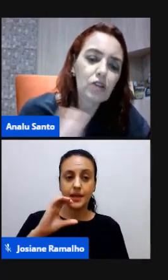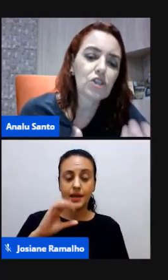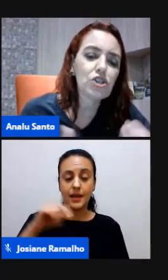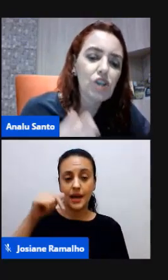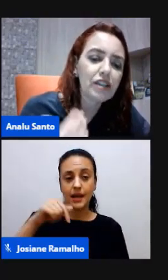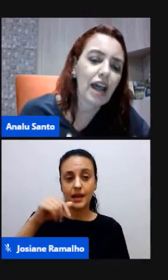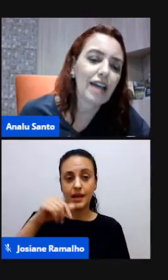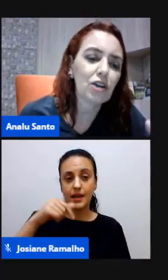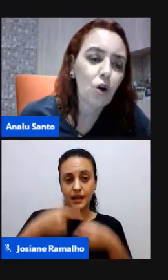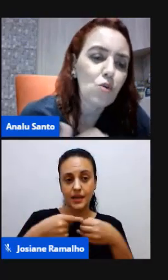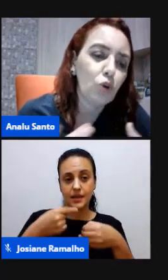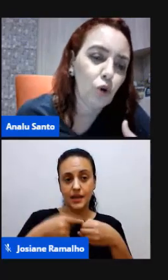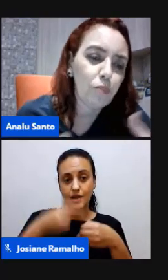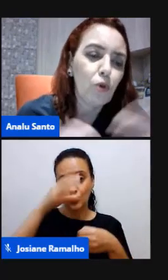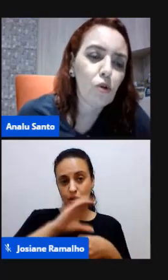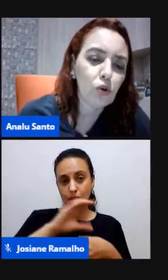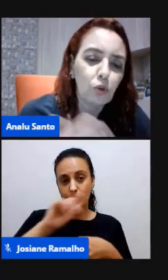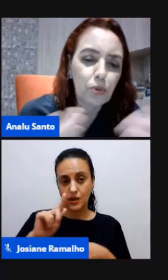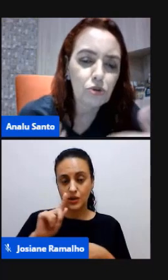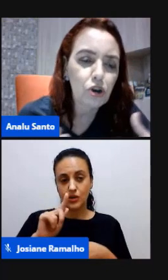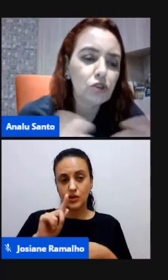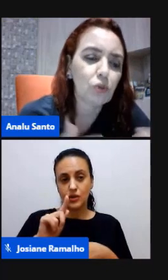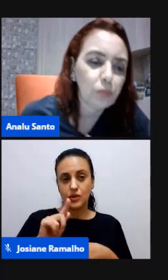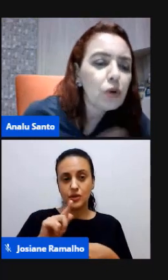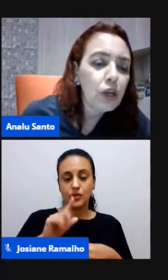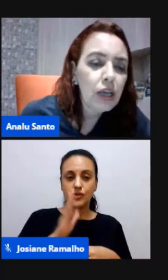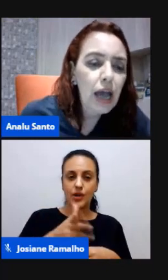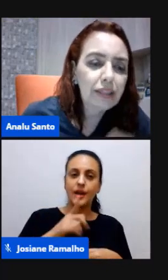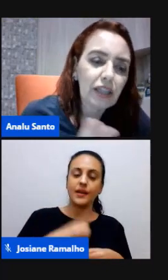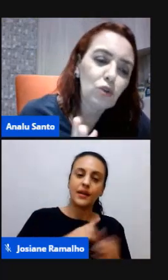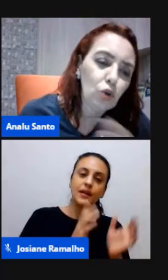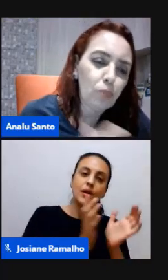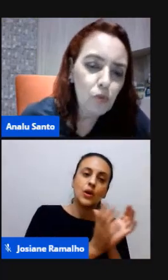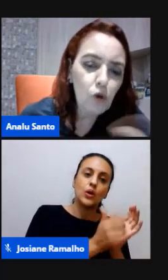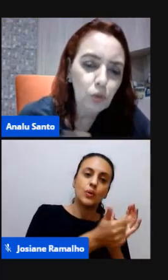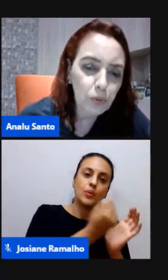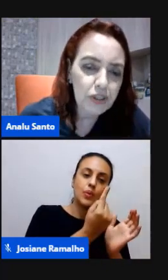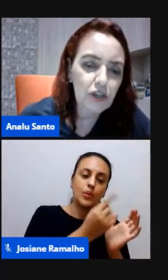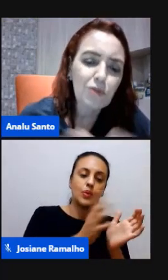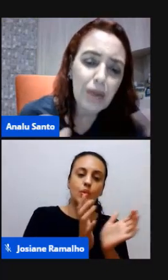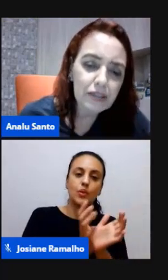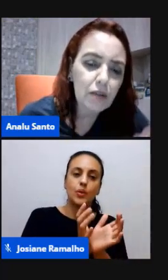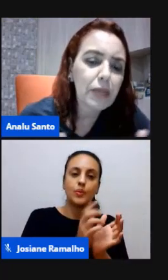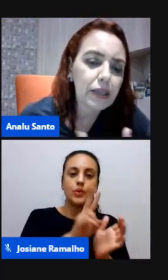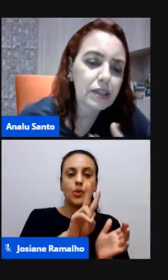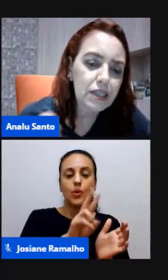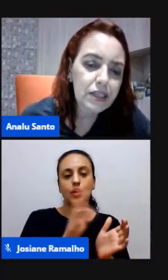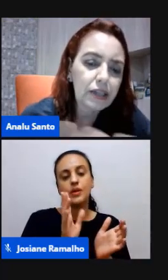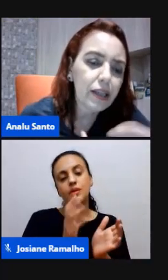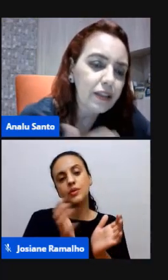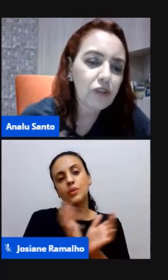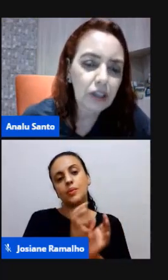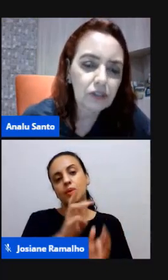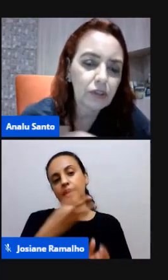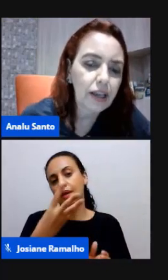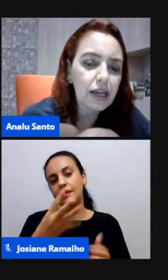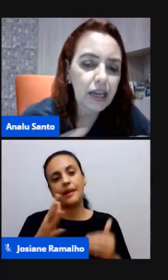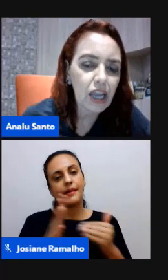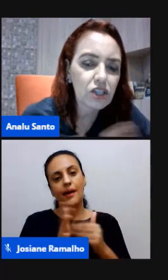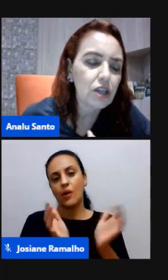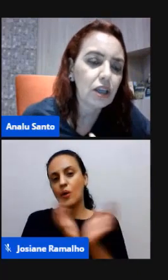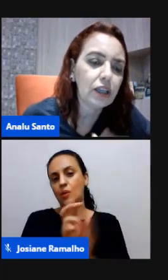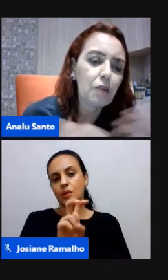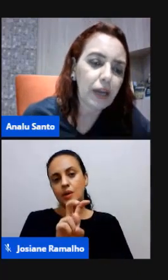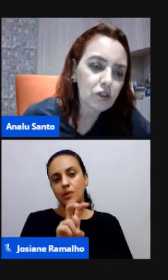né, a gente já trata como grupo 1, grupo 2, até do grupo 1 ao grupo 5, mas na BNCC ainda está falando, né,